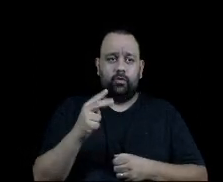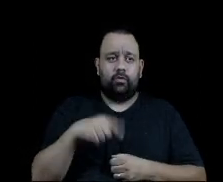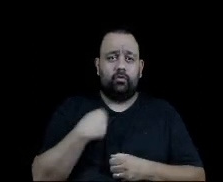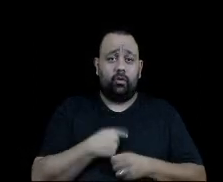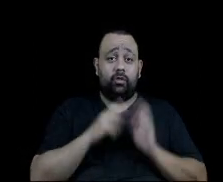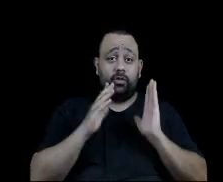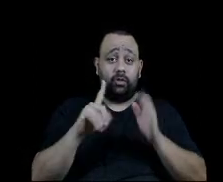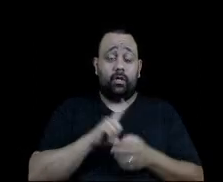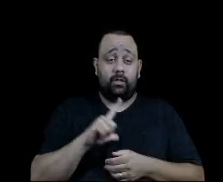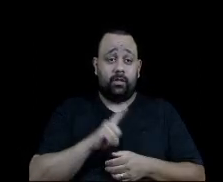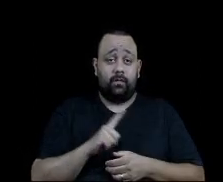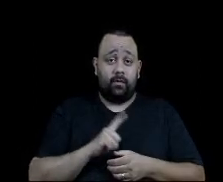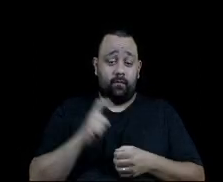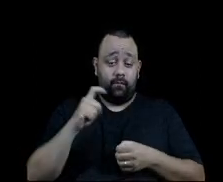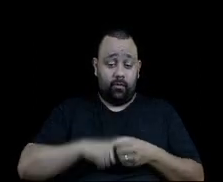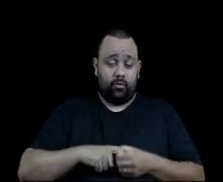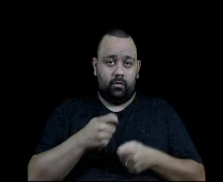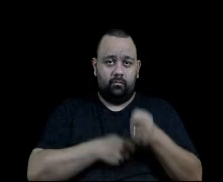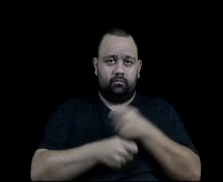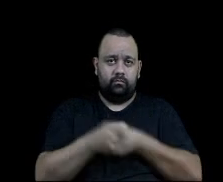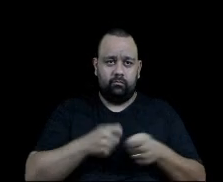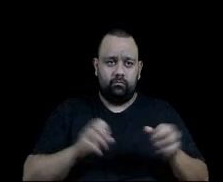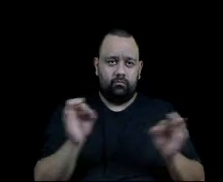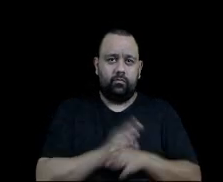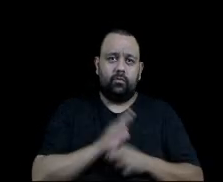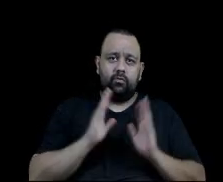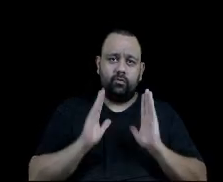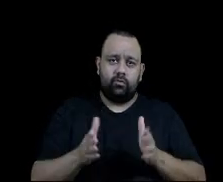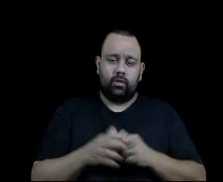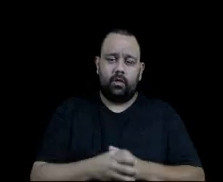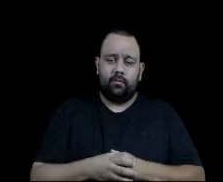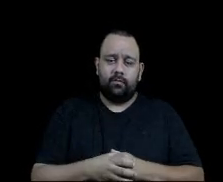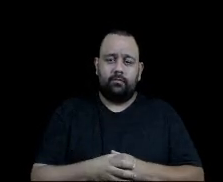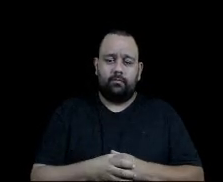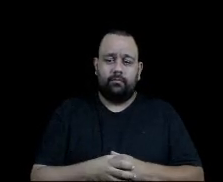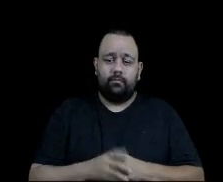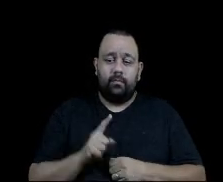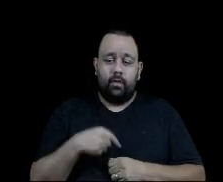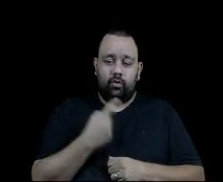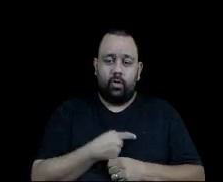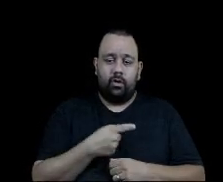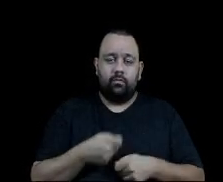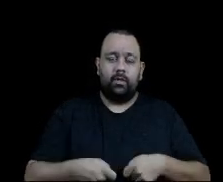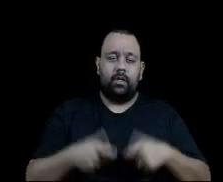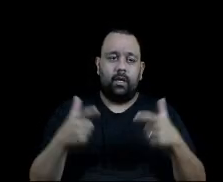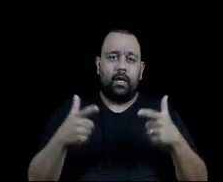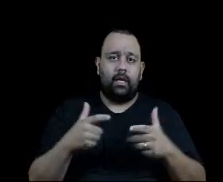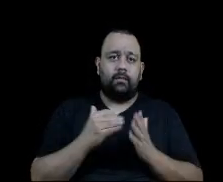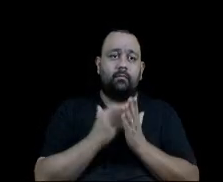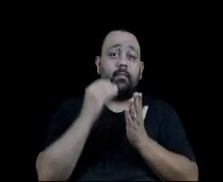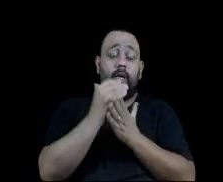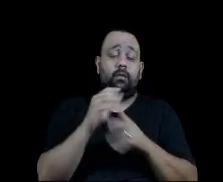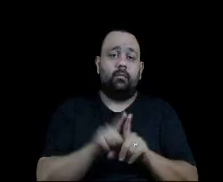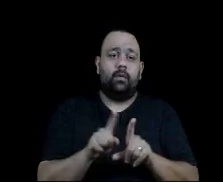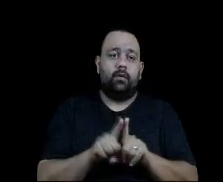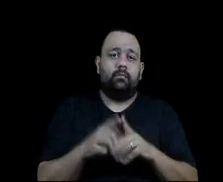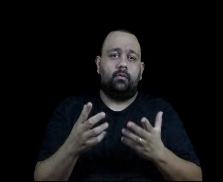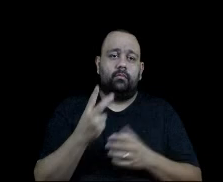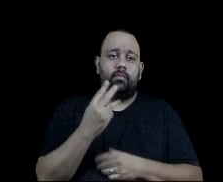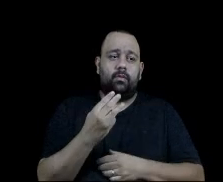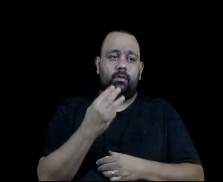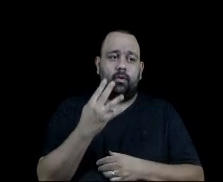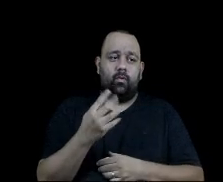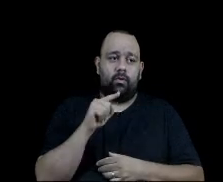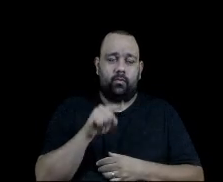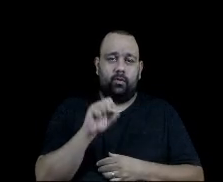e em 2022 a gente já teve uma recuperação aí da economia e a gente já teve uma arrecadação maior,